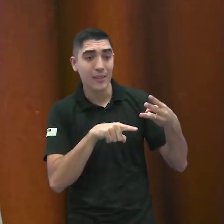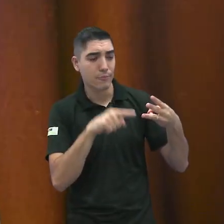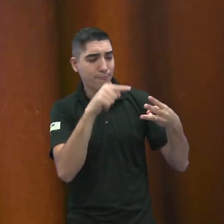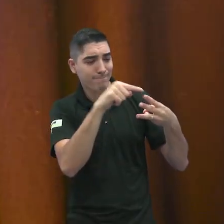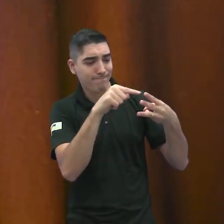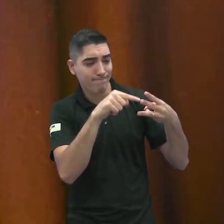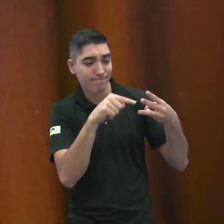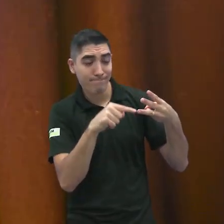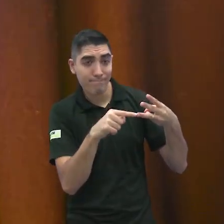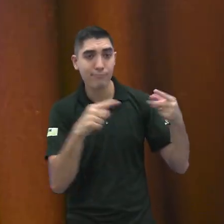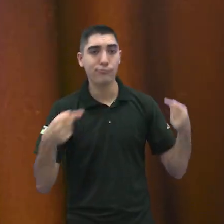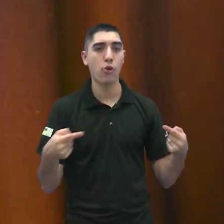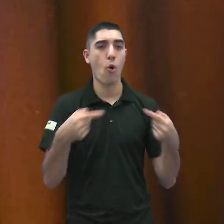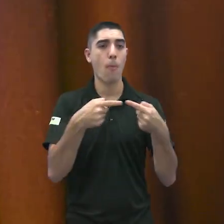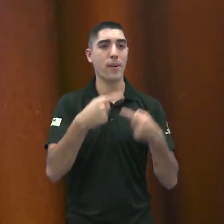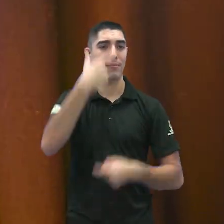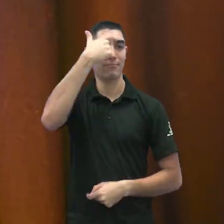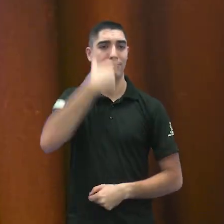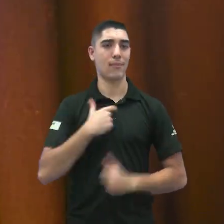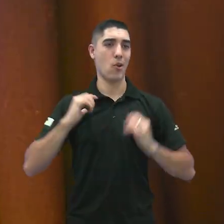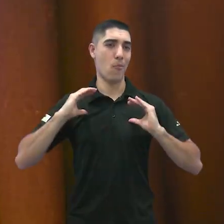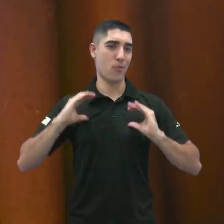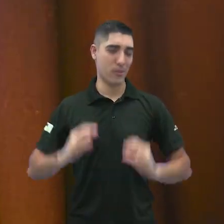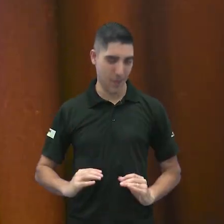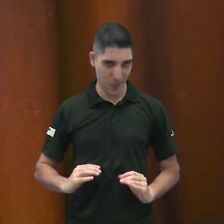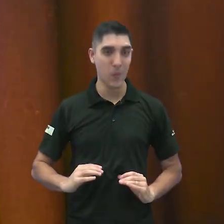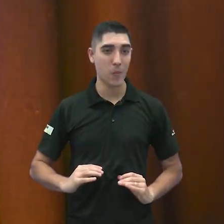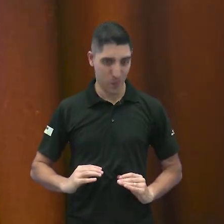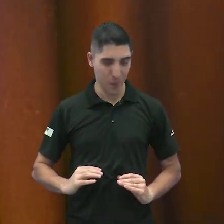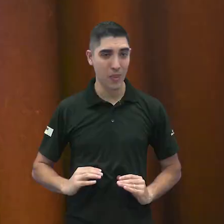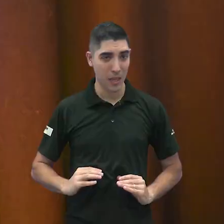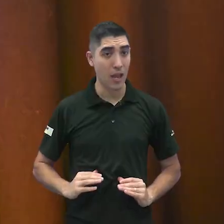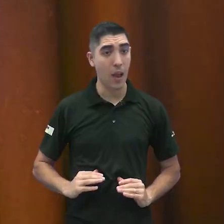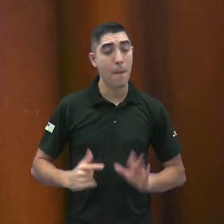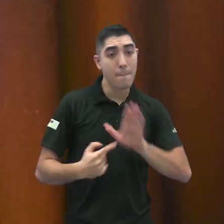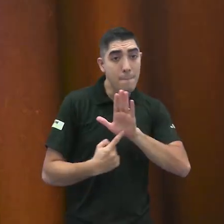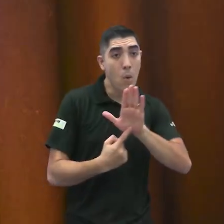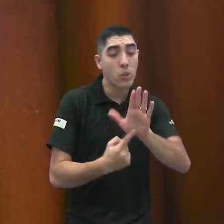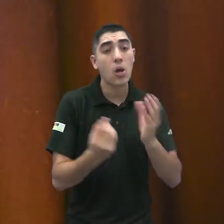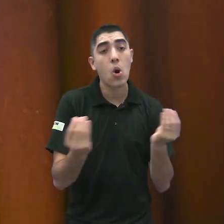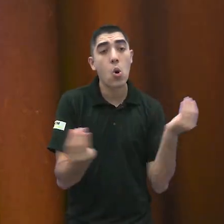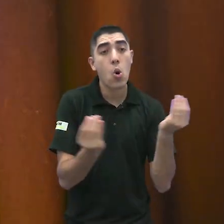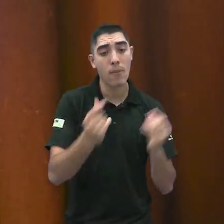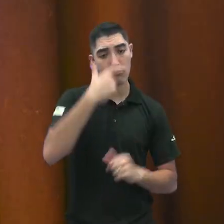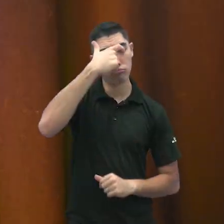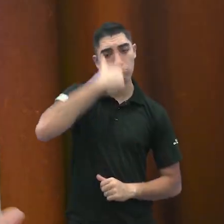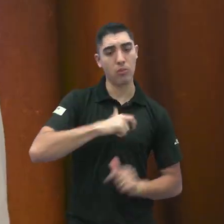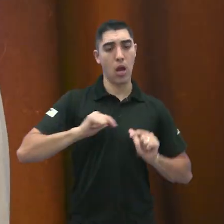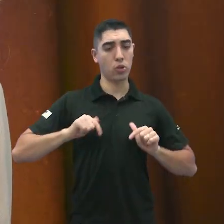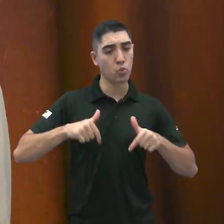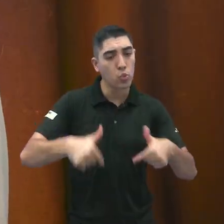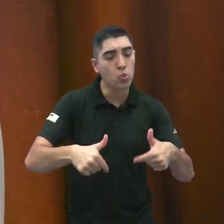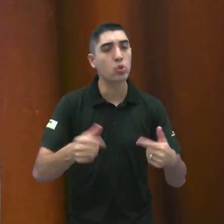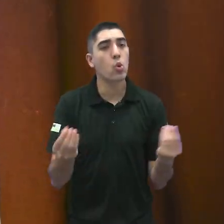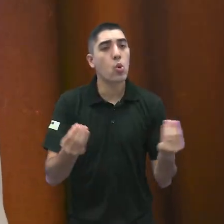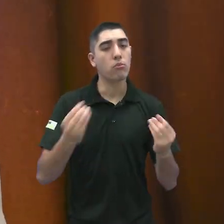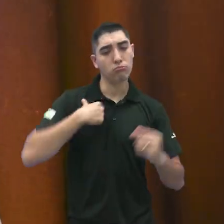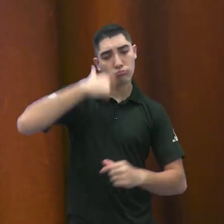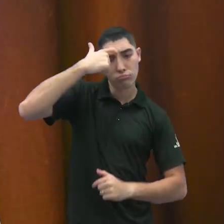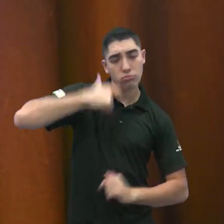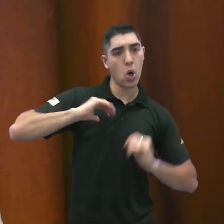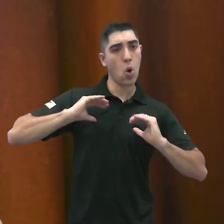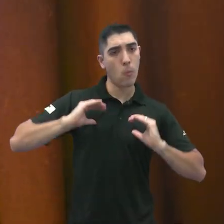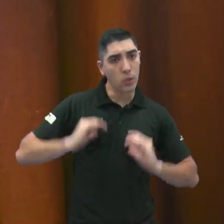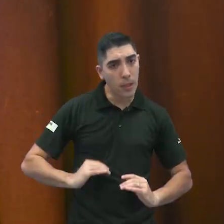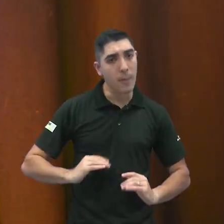fatores falam sobre o nosso comportamento. Eles dizem a forma como a gente vai reagir, como a gente vai se comportar,